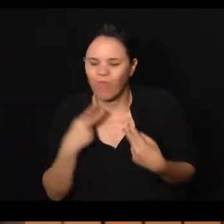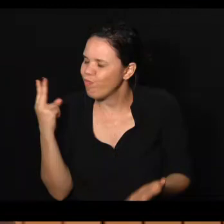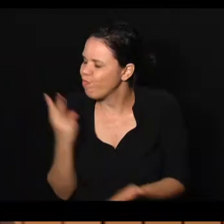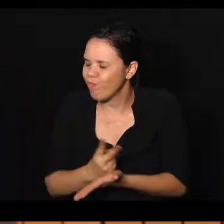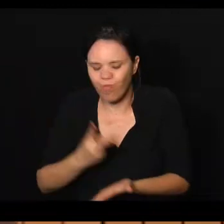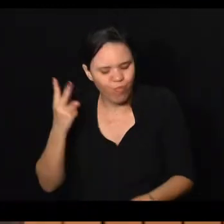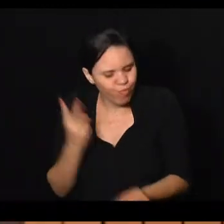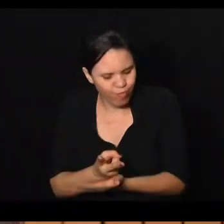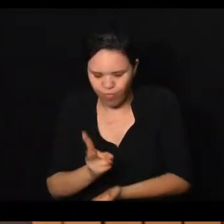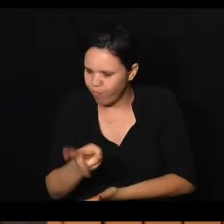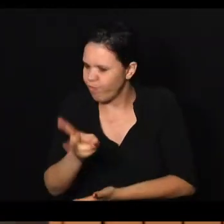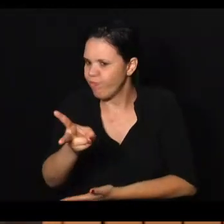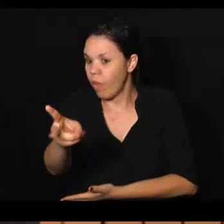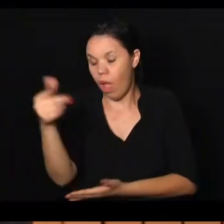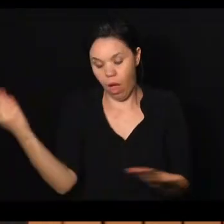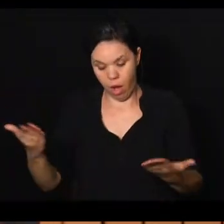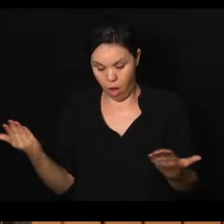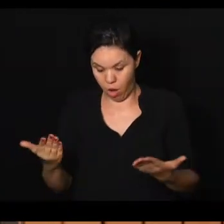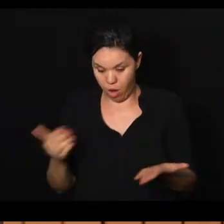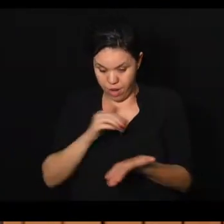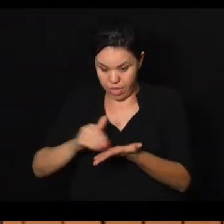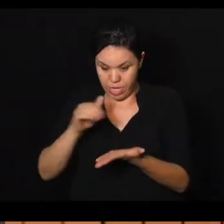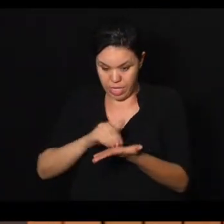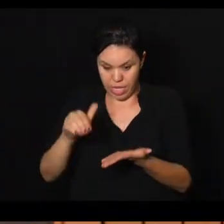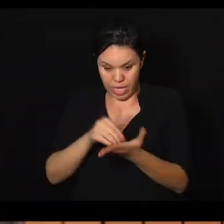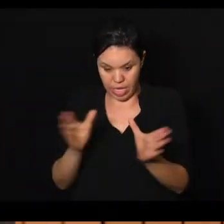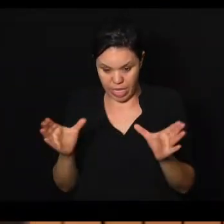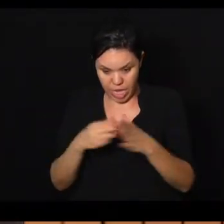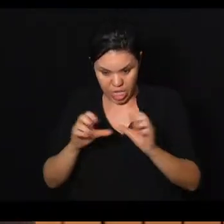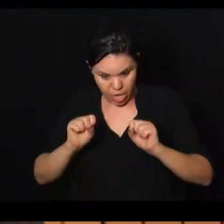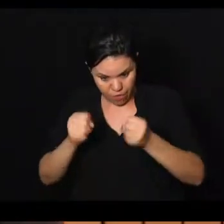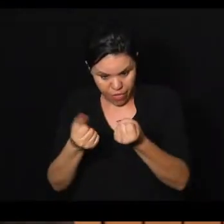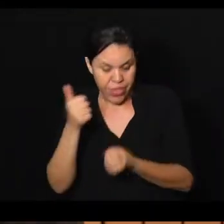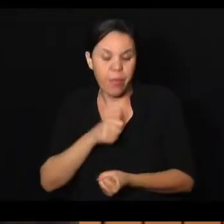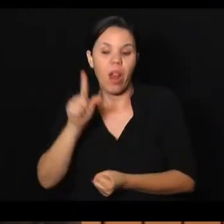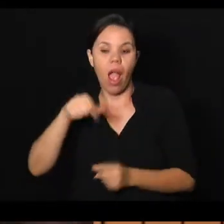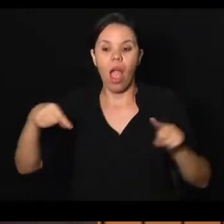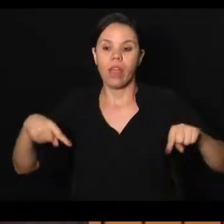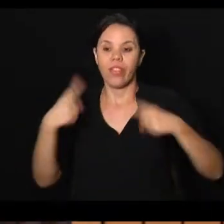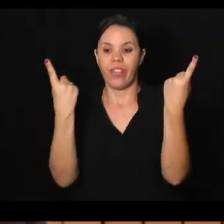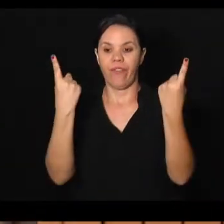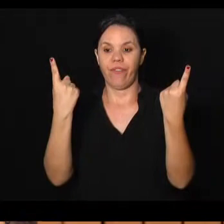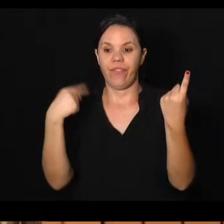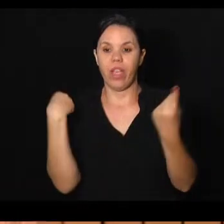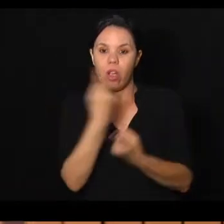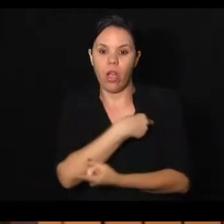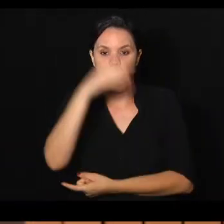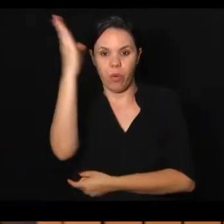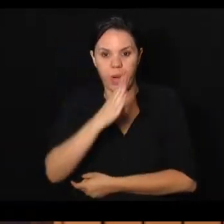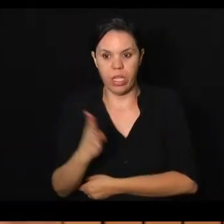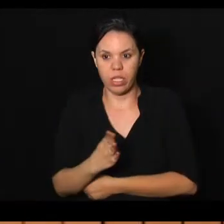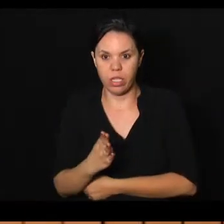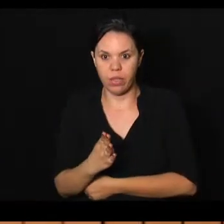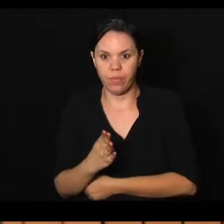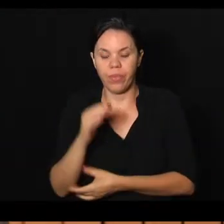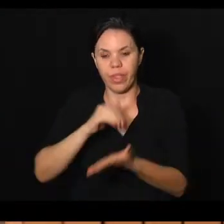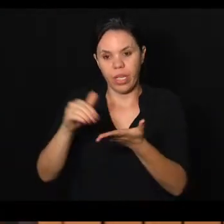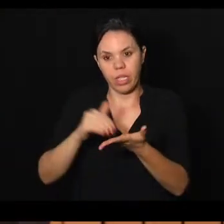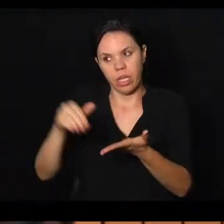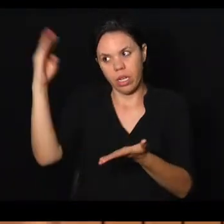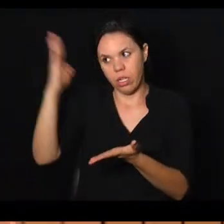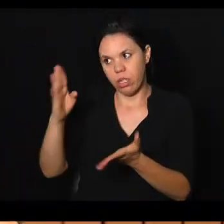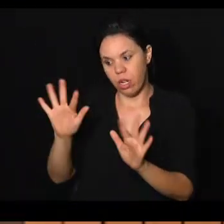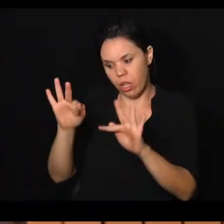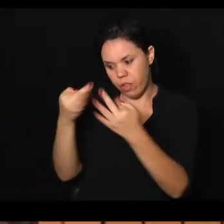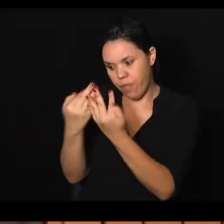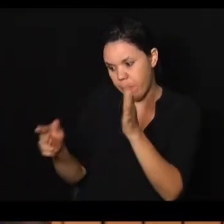essa secretaria vem com esse grande desafio. Trazemos para o Brasil agora a Secretaria Nacional da Família. É